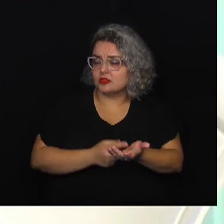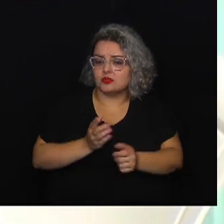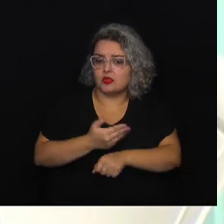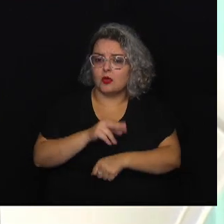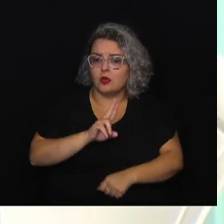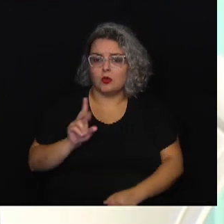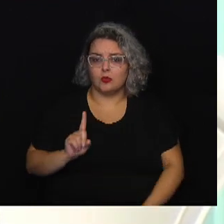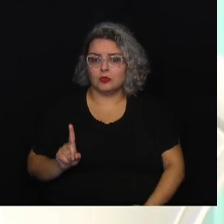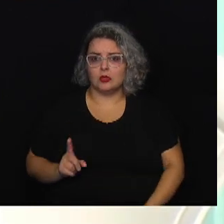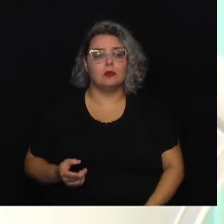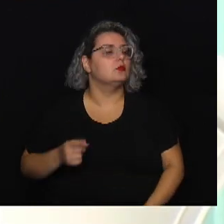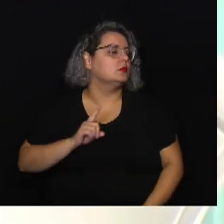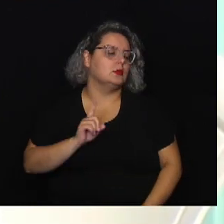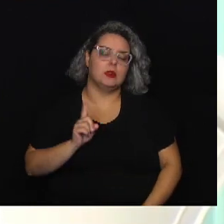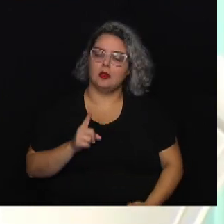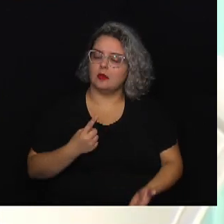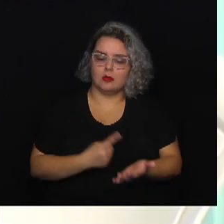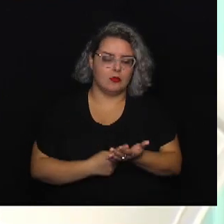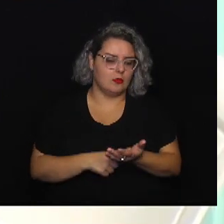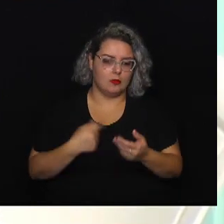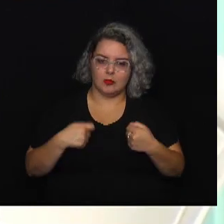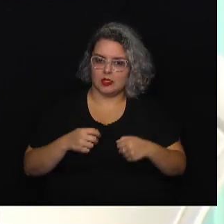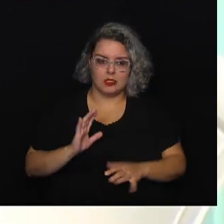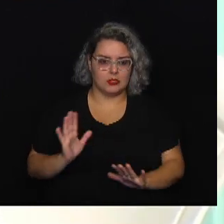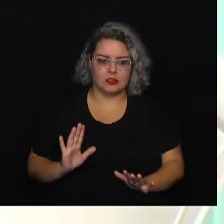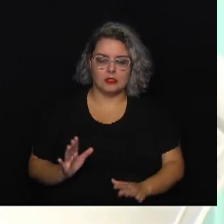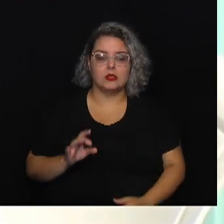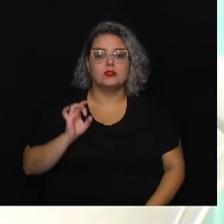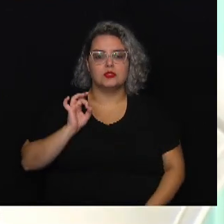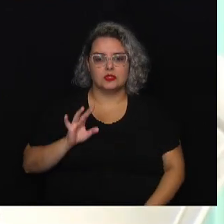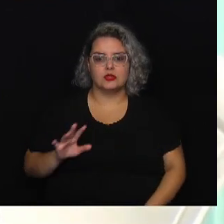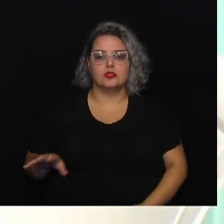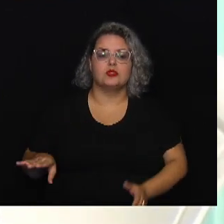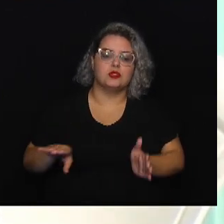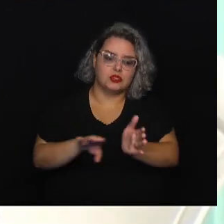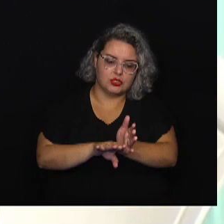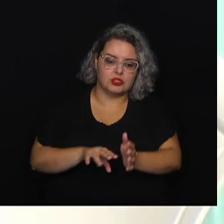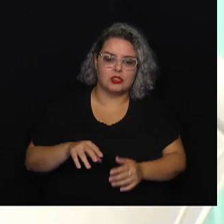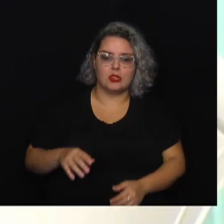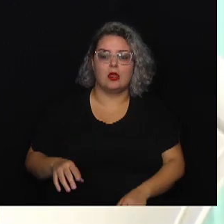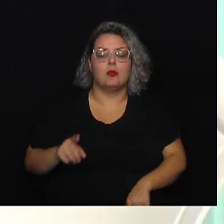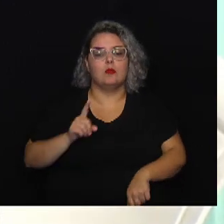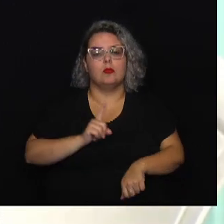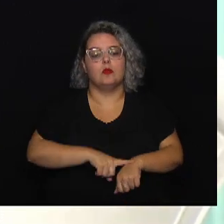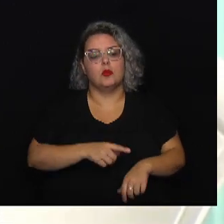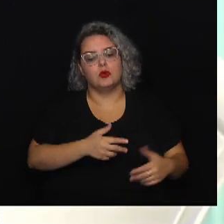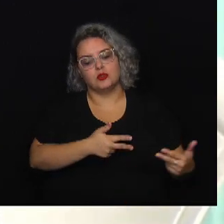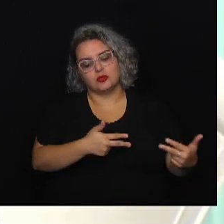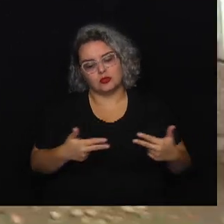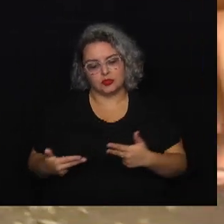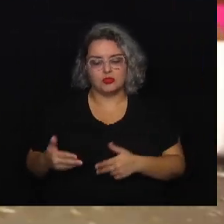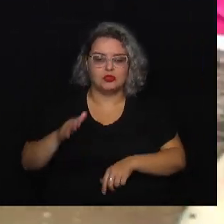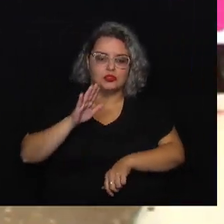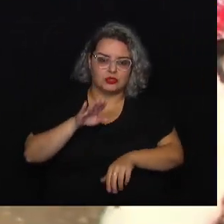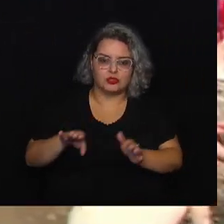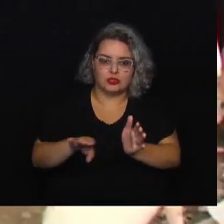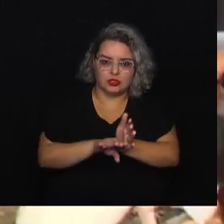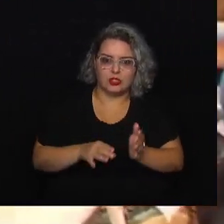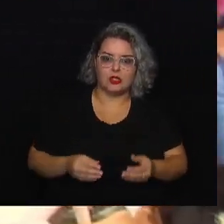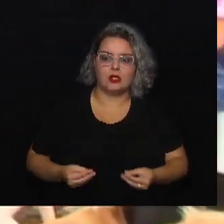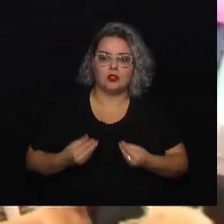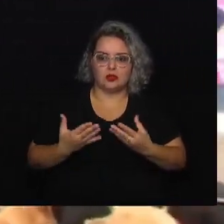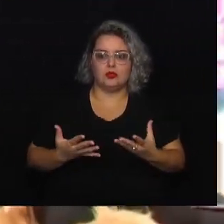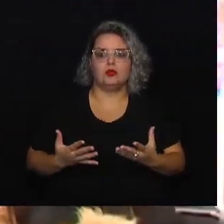Não, não é necessário agendamento prévio, é só vir por ordem de chegada, trazer os documentos tudo certinho